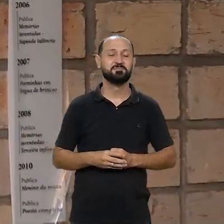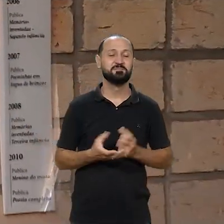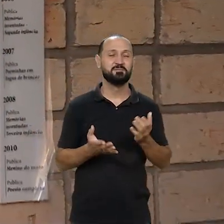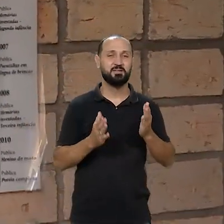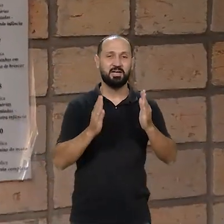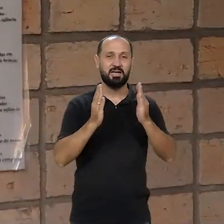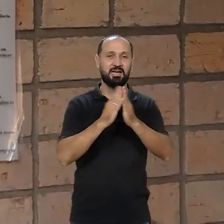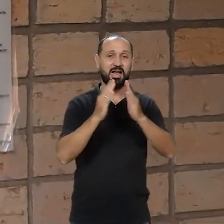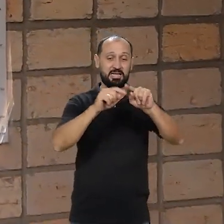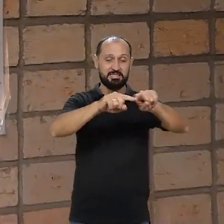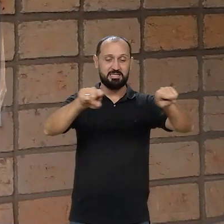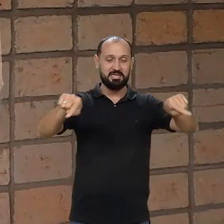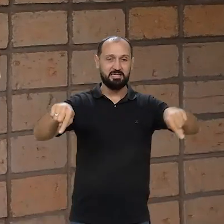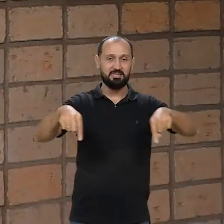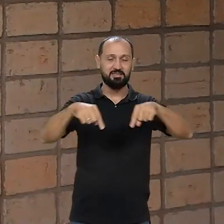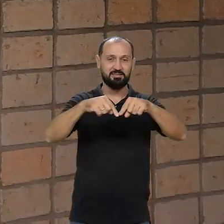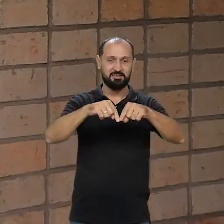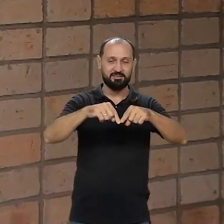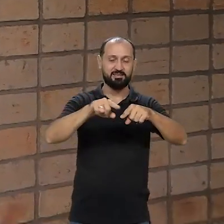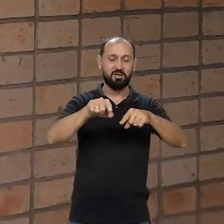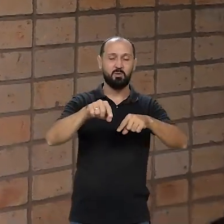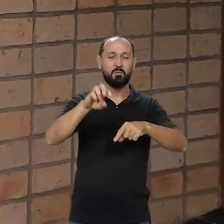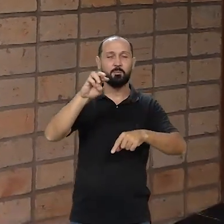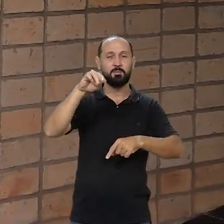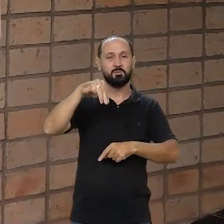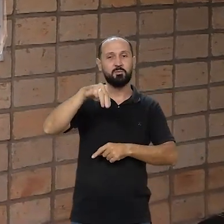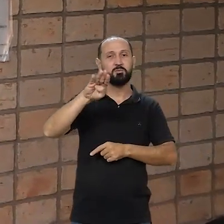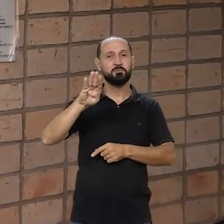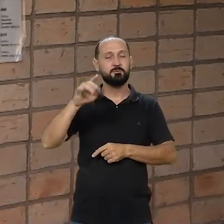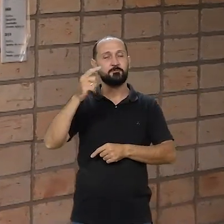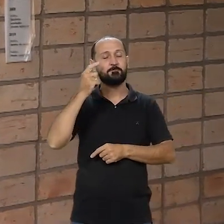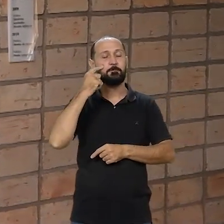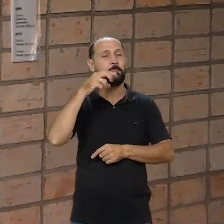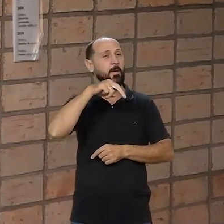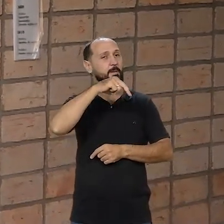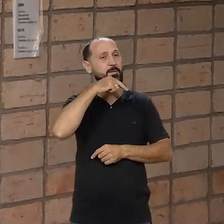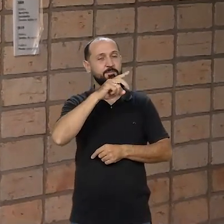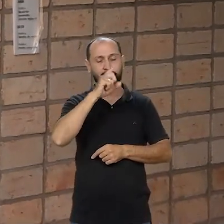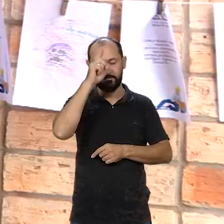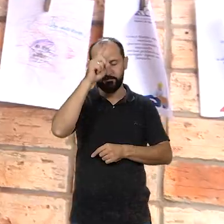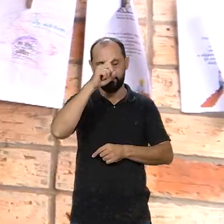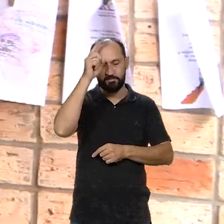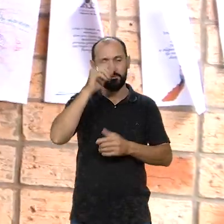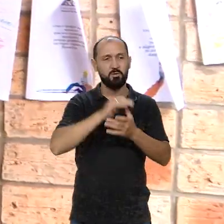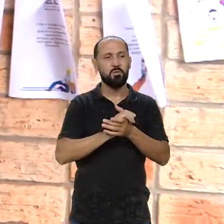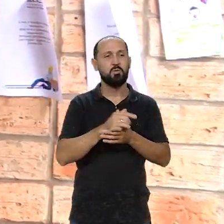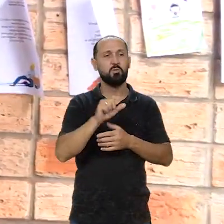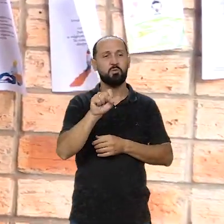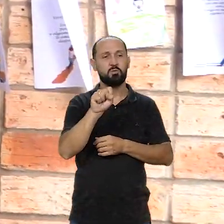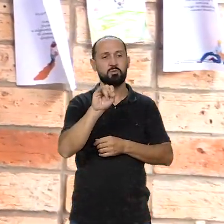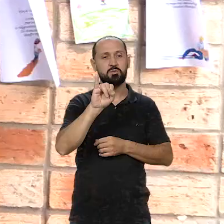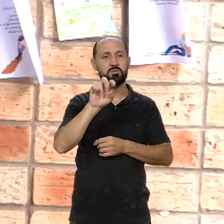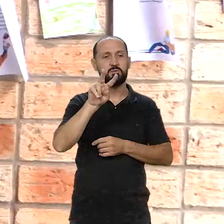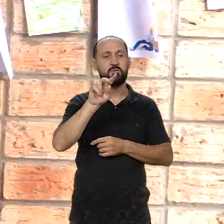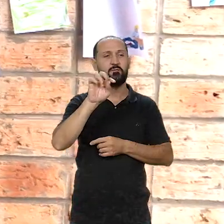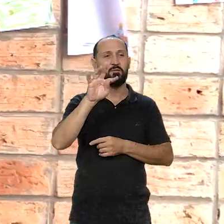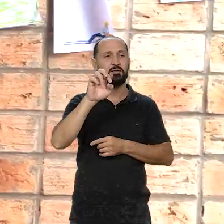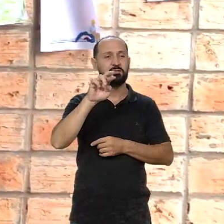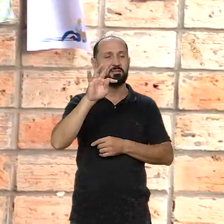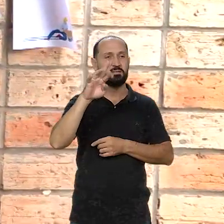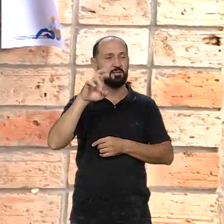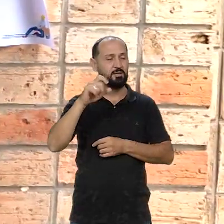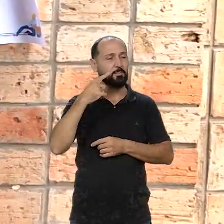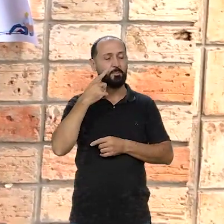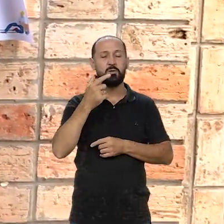A Casa Quintal Manuel de Barros foi idealizada pelo neto do poeta, Silvestre de Barros, que depois